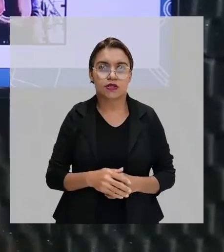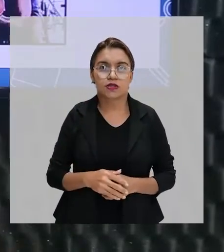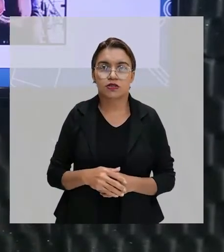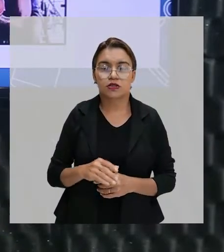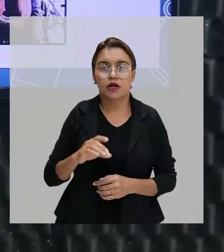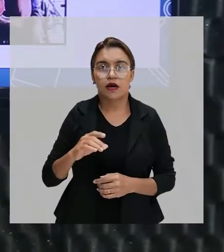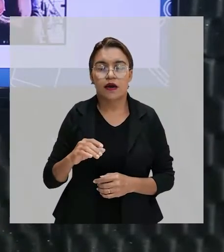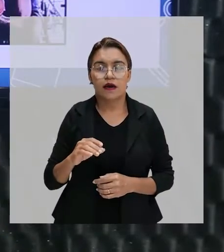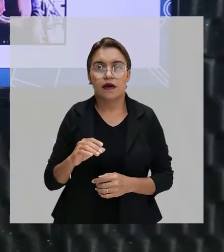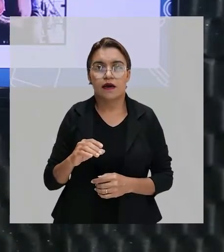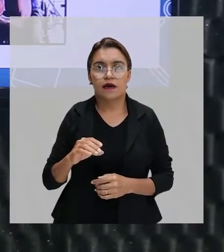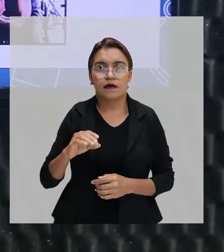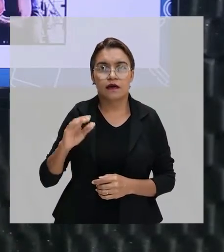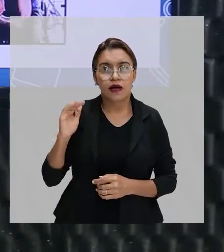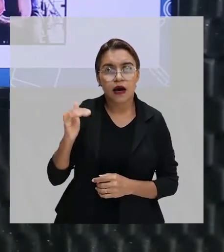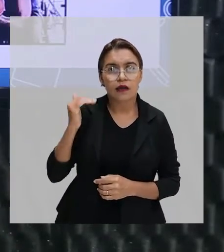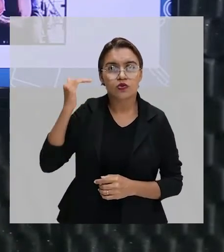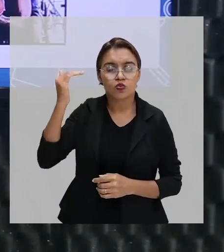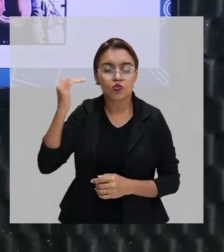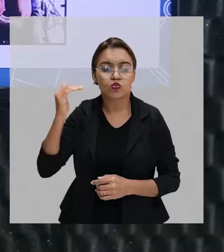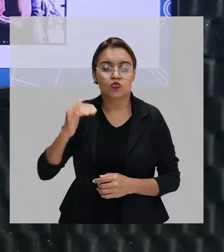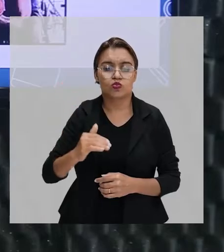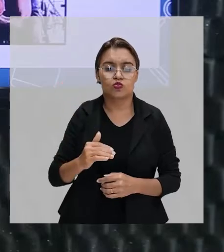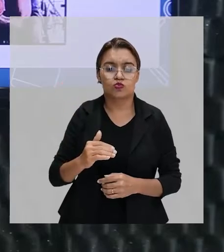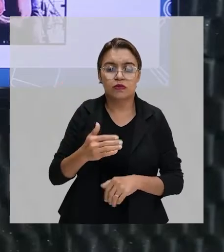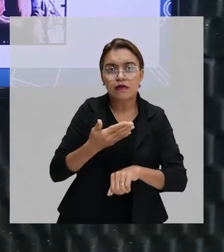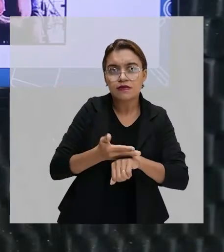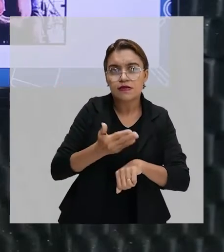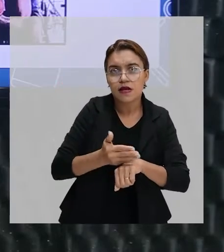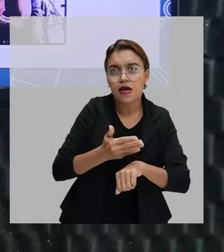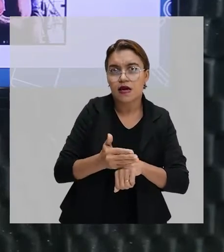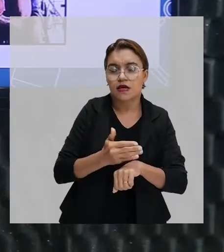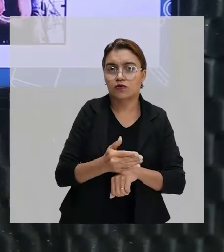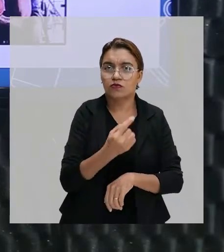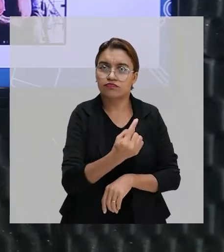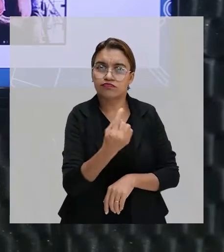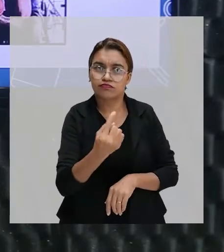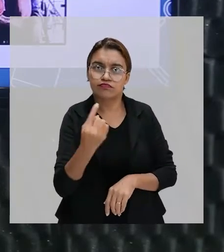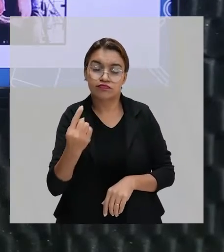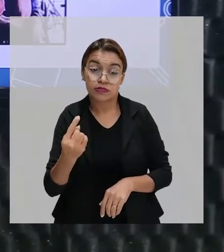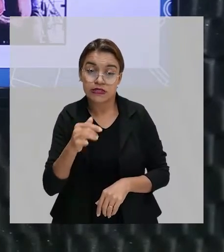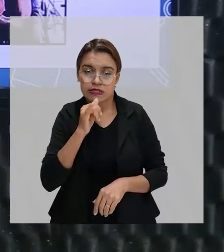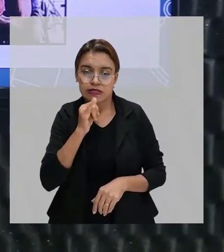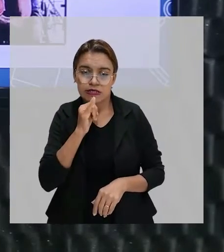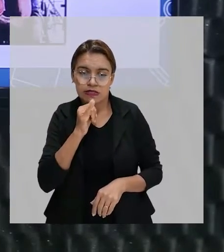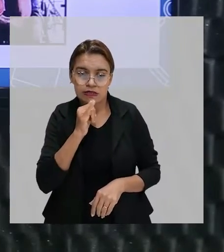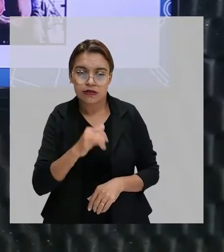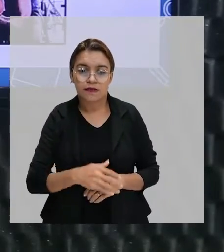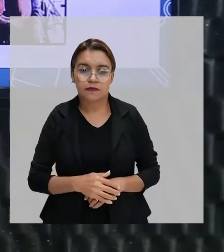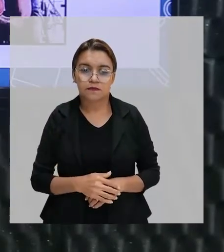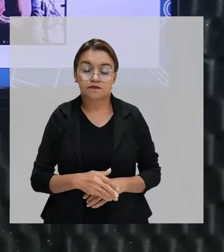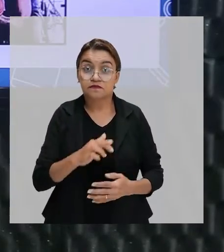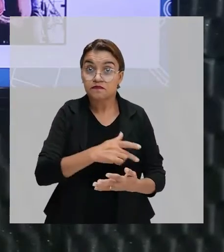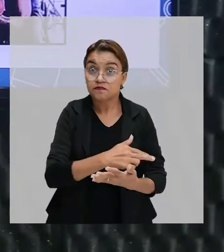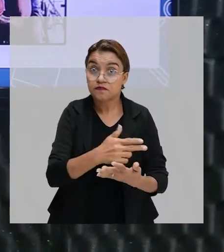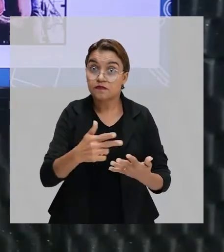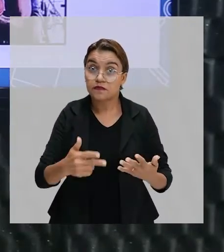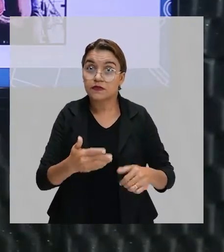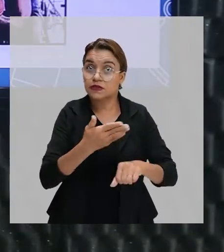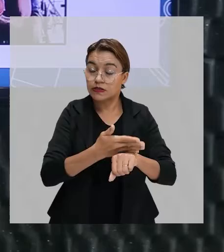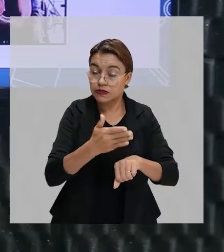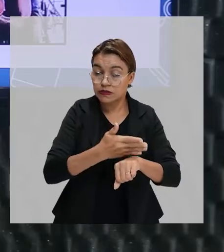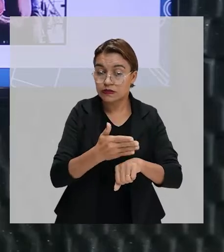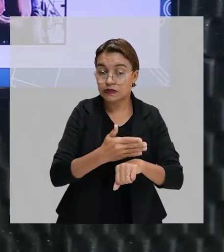para adulta que ela serve para idoso não existe isso as séries elas são montadas respeitando o princípio da individualidade